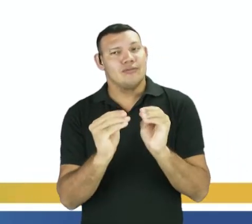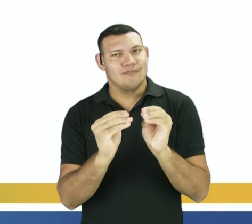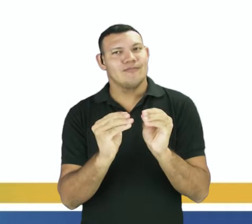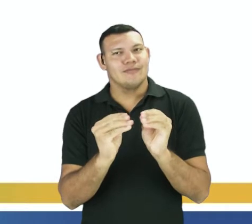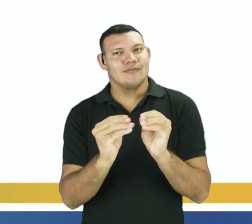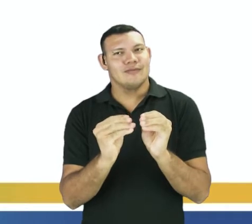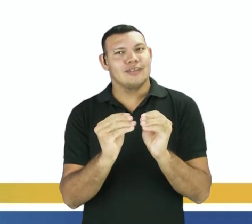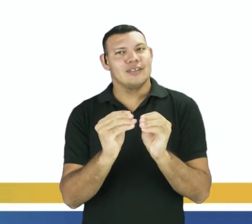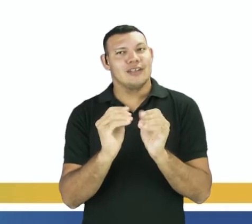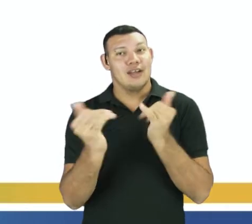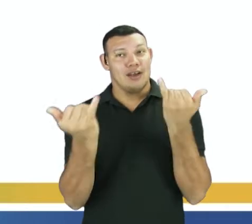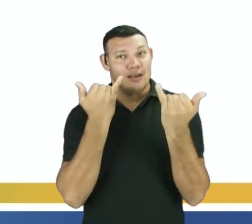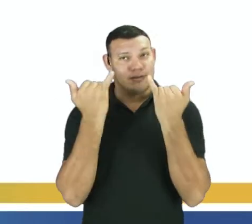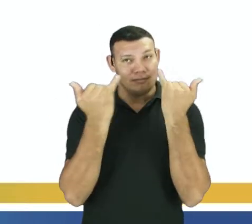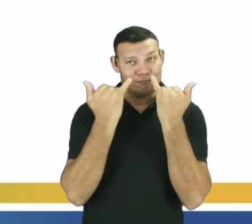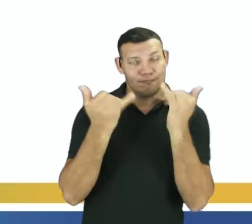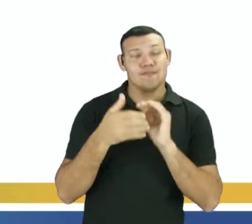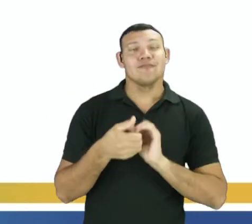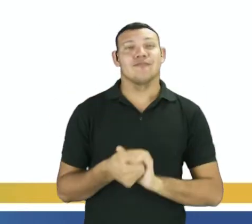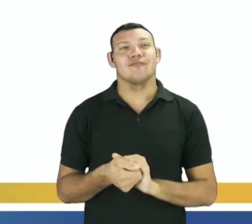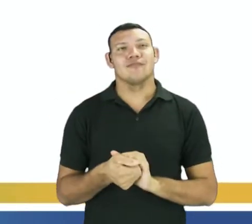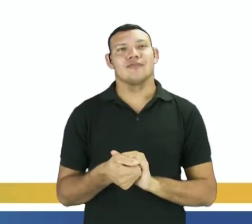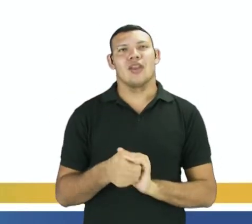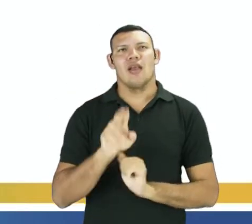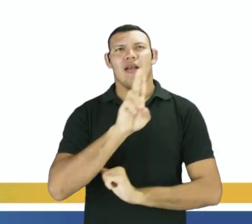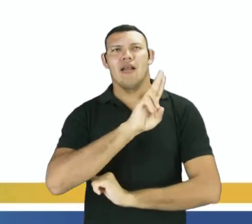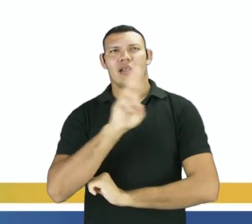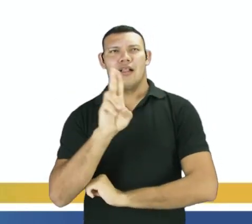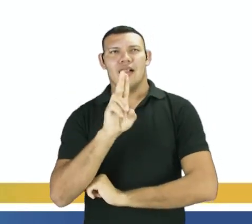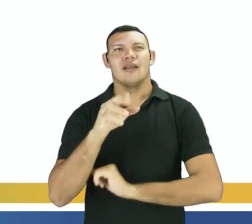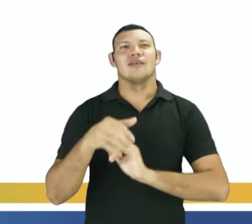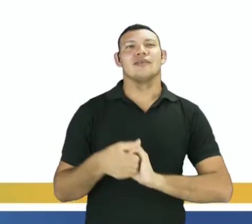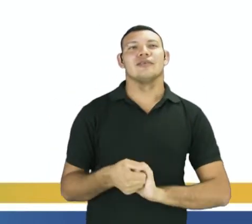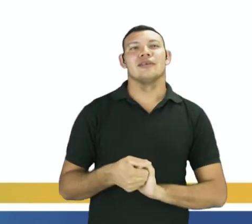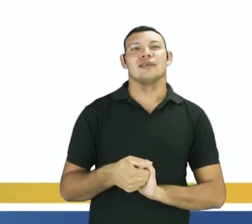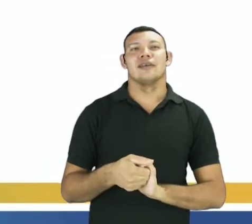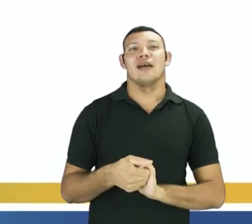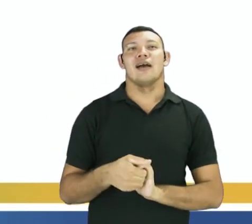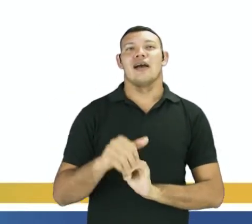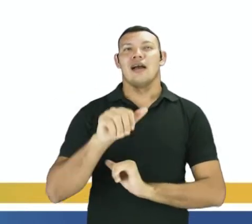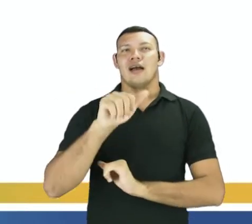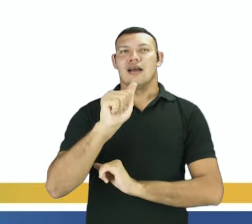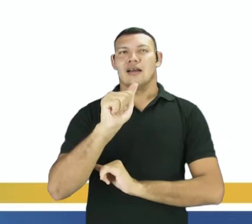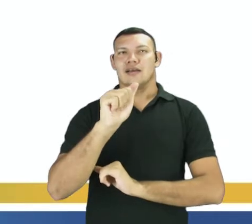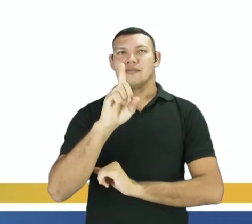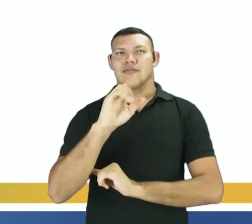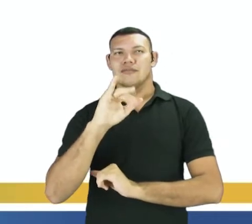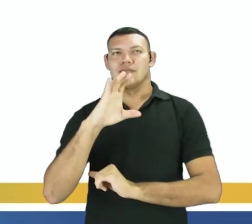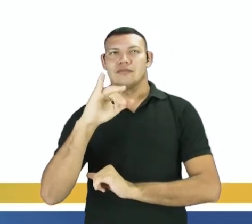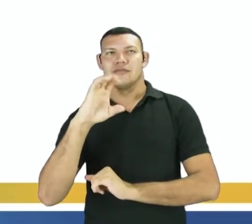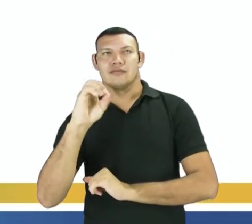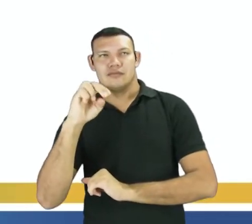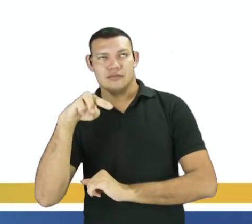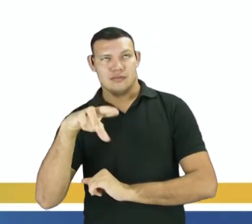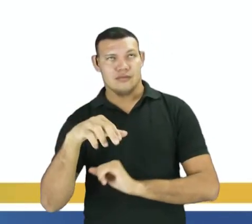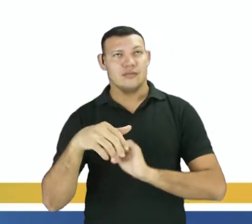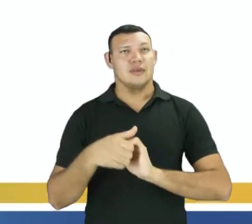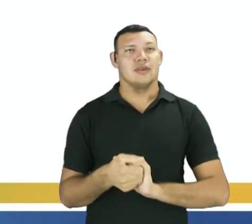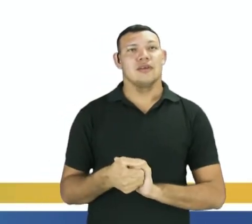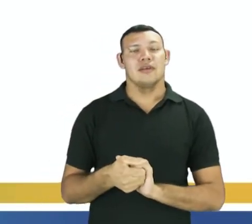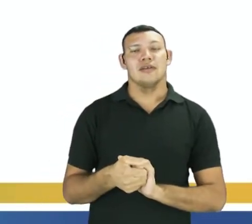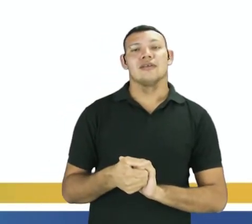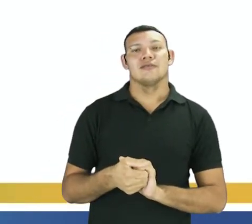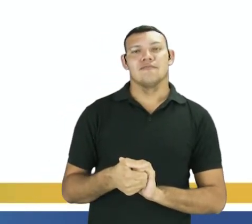palavra doida é essa? Añadir. É adicionar, tá, pessoal? Como o próprio nome já diz, esse conector ele vai adicionar ideias, está